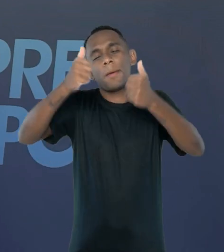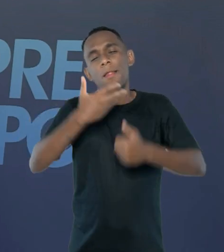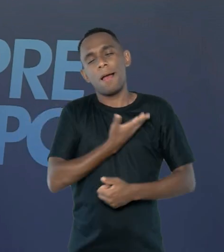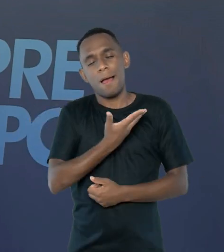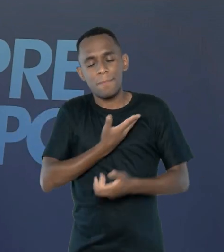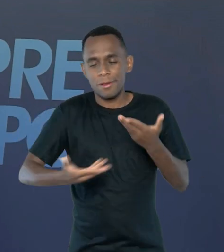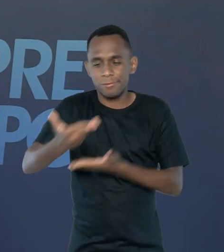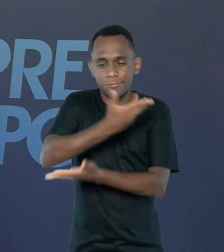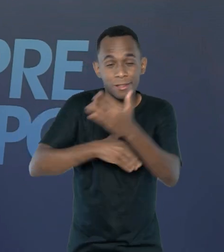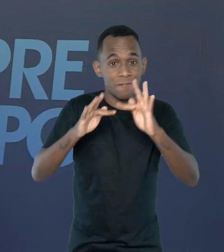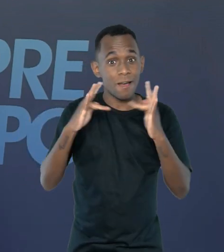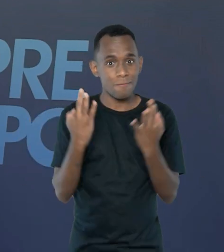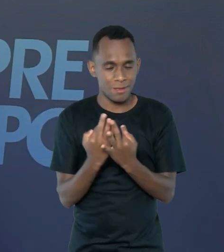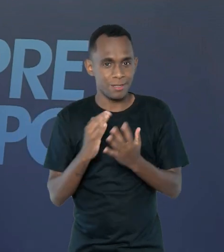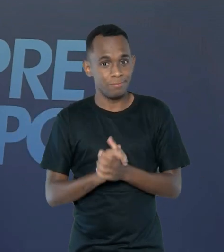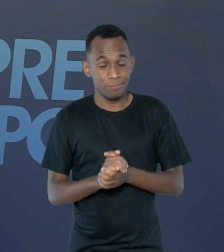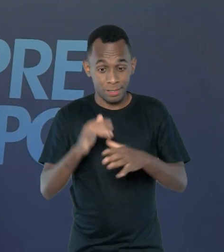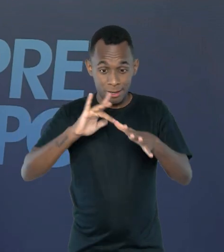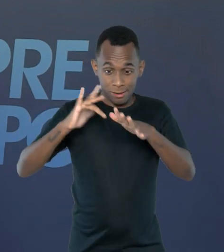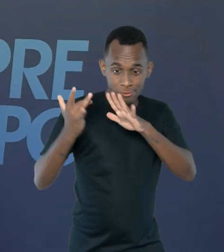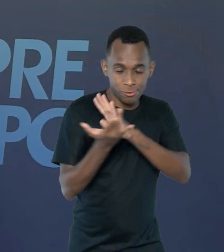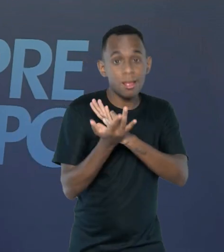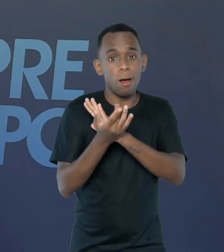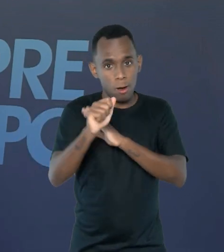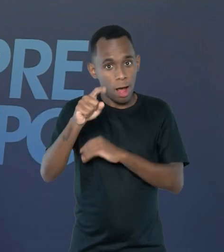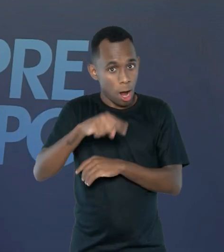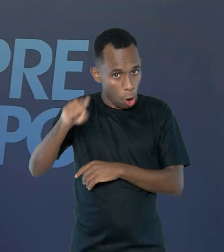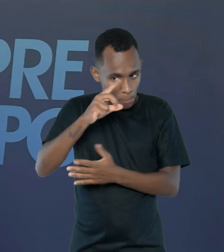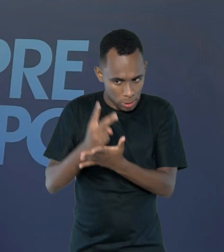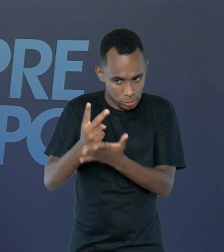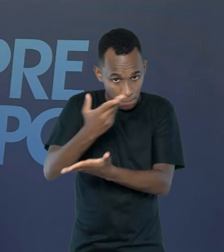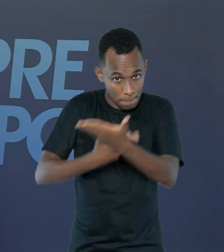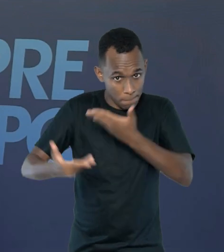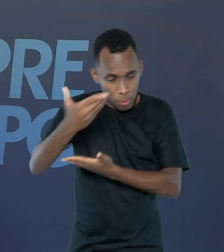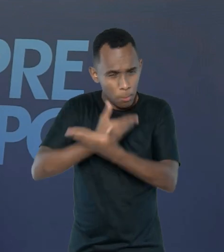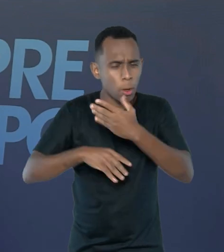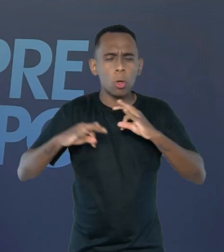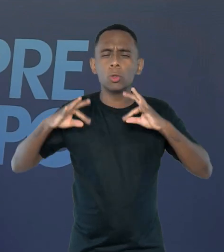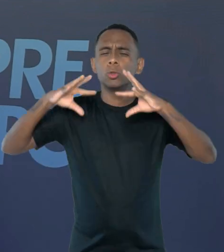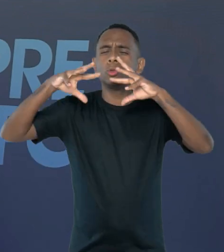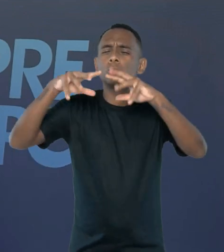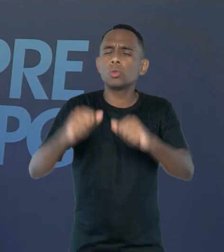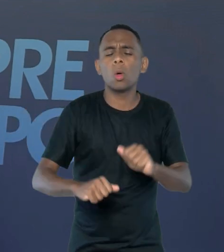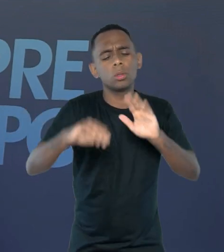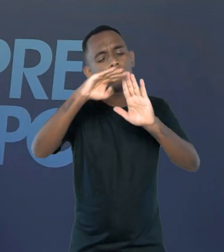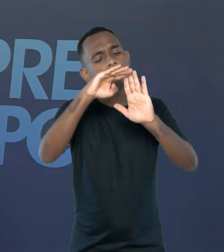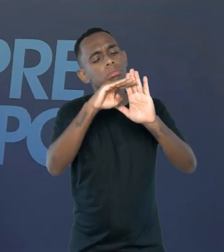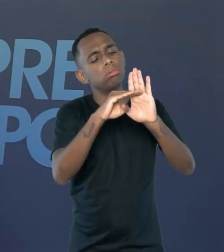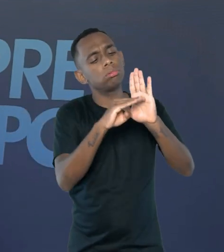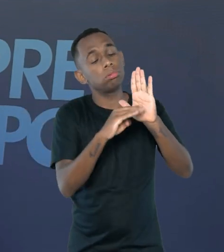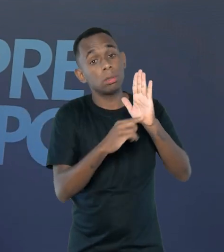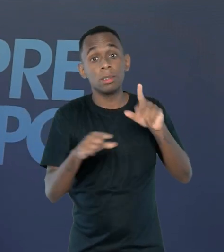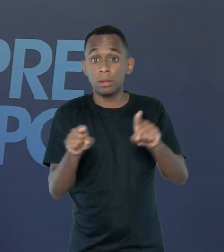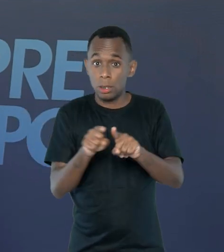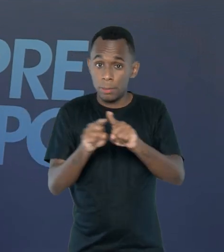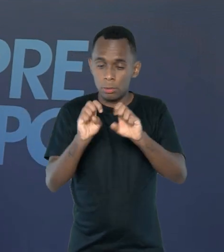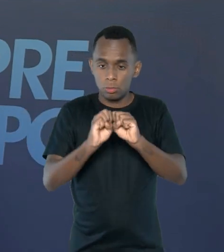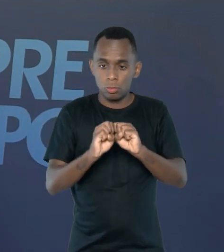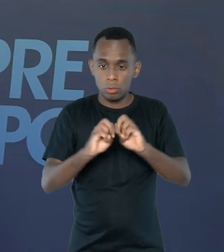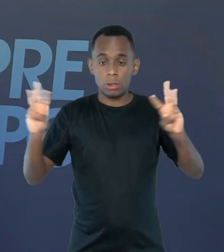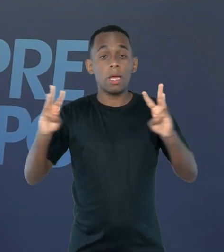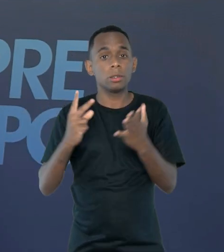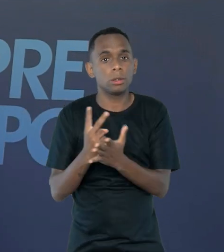e com familiares. Nas nossas redes sociais, @Sempre um Papo, está toda a nossa programação e no site